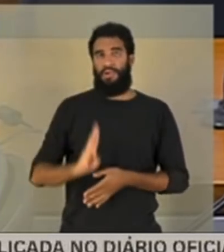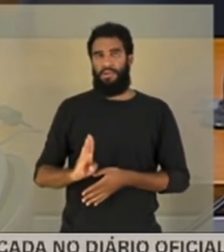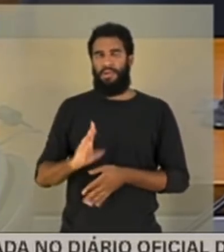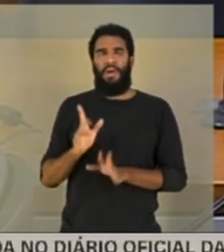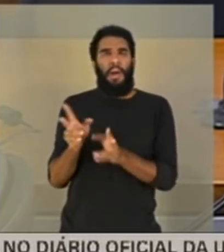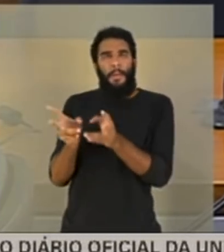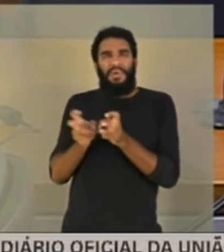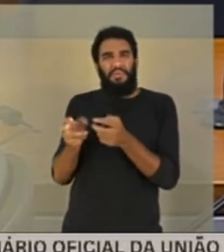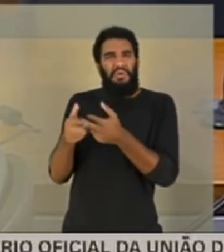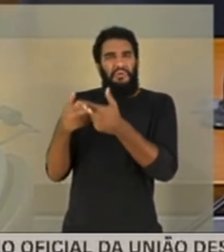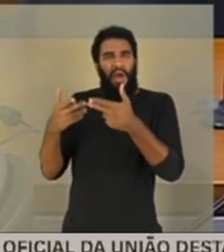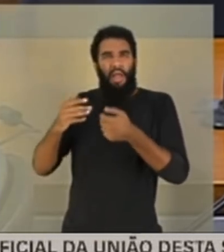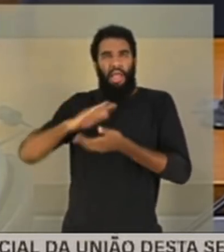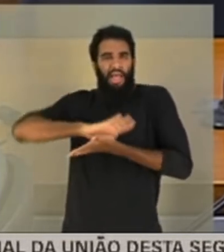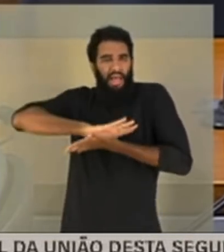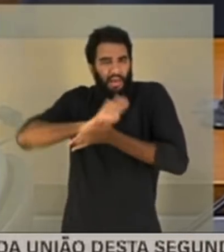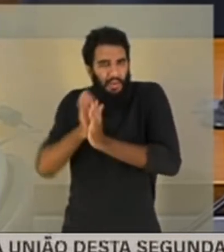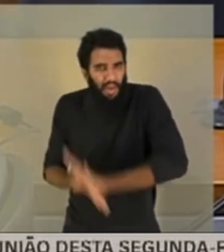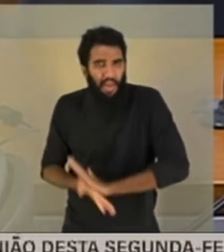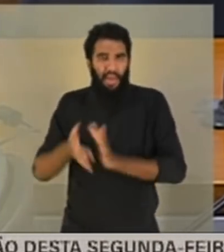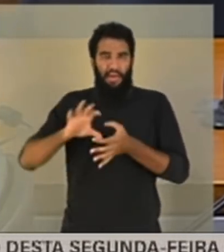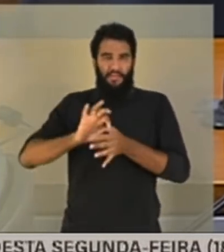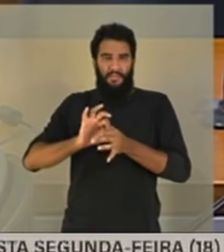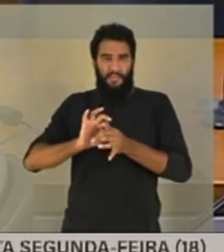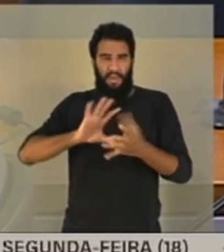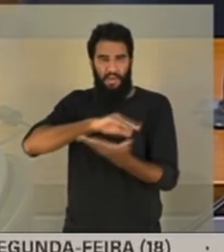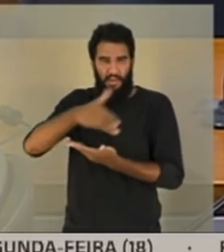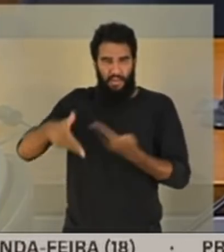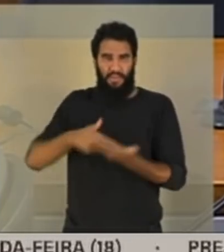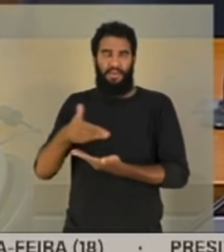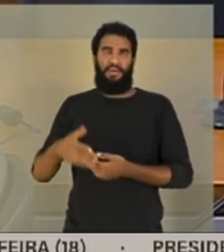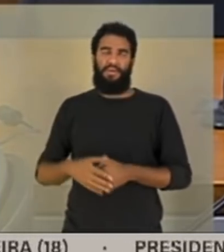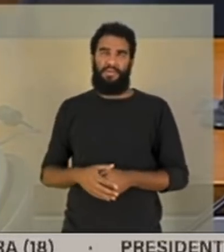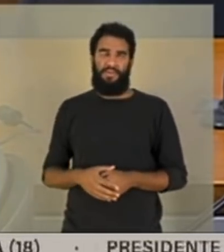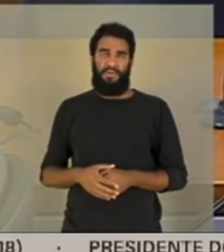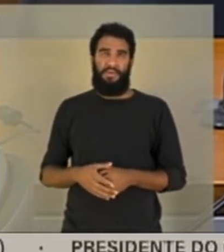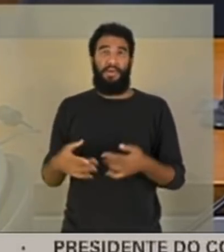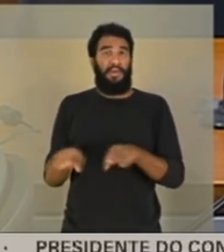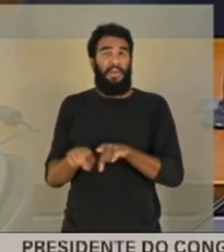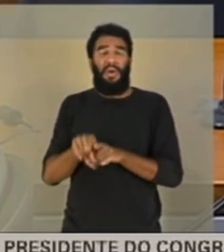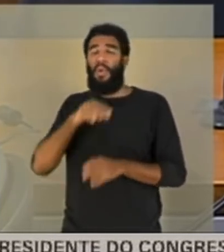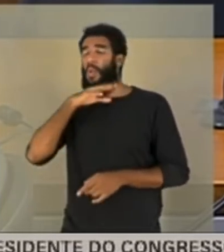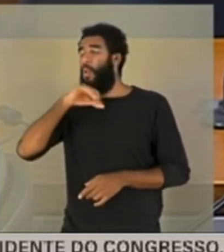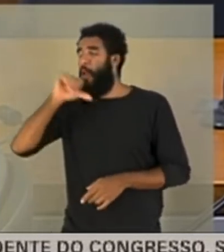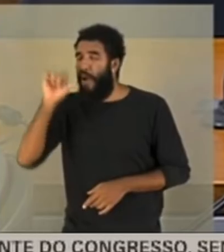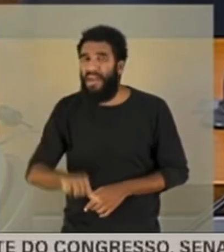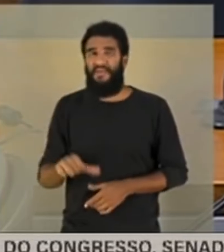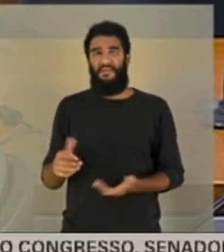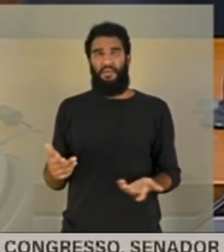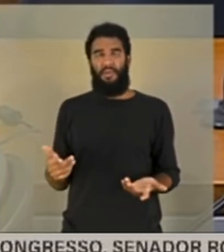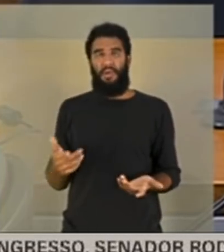Testemunhamos fatos humilhantes para a nossa democracia e devastadores para o coração de quem tem